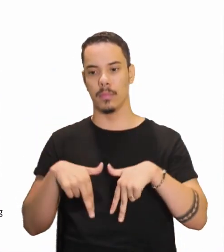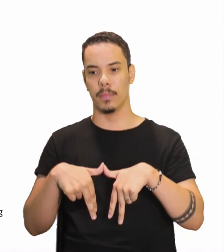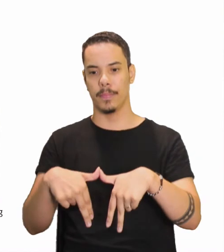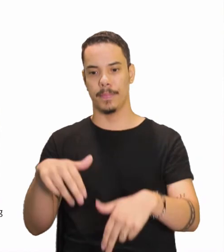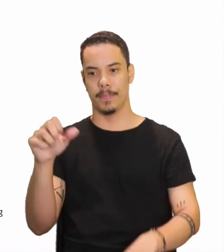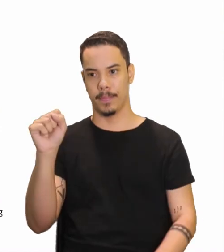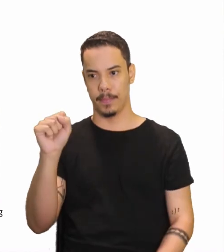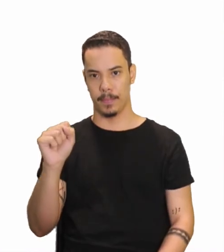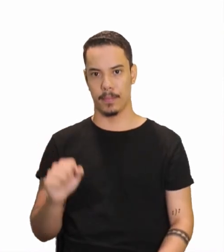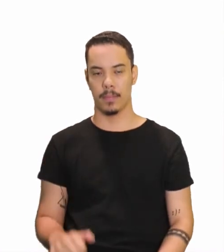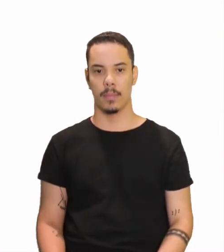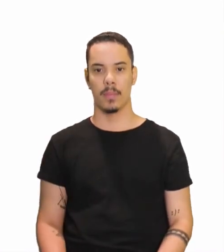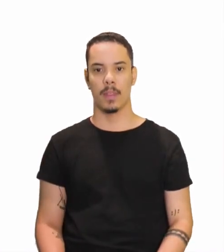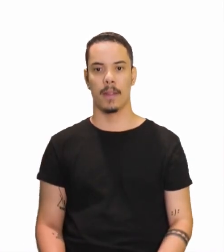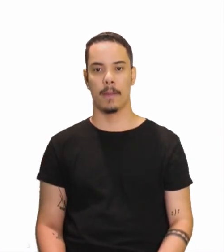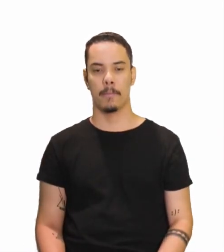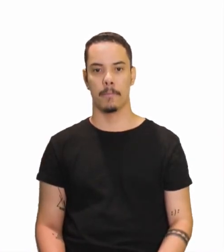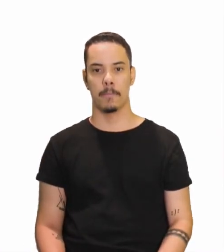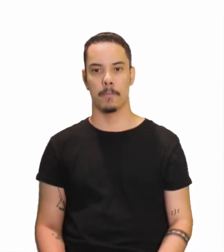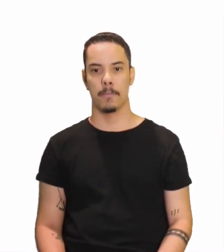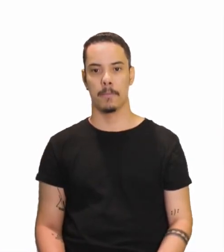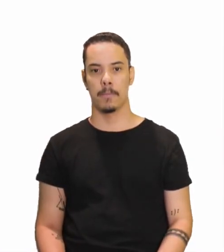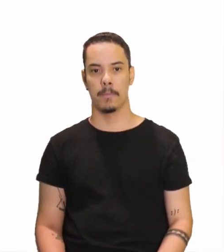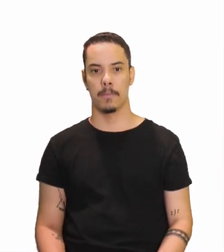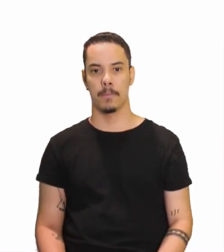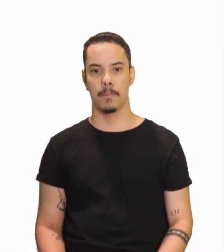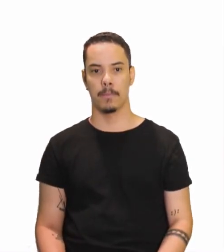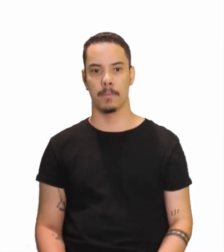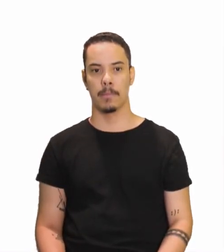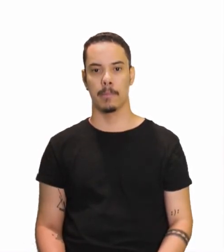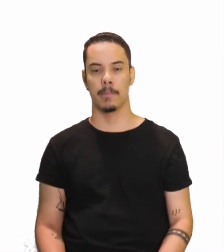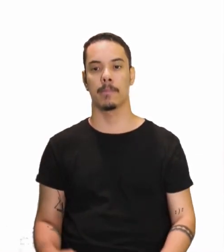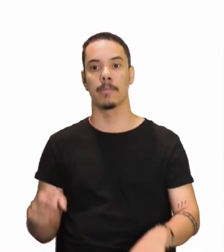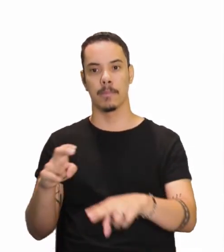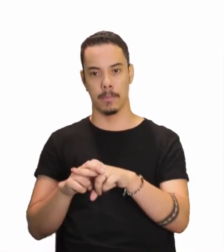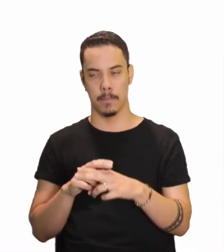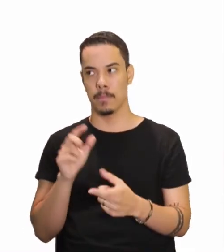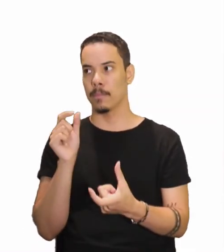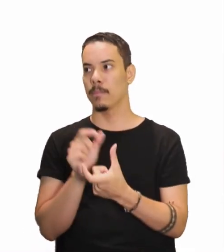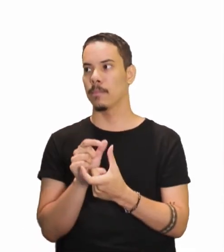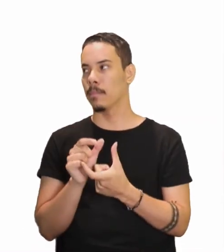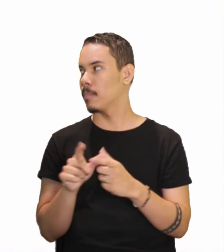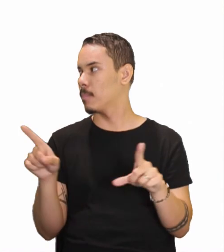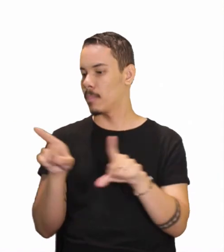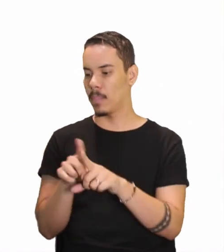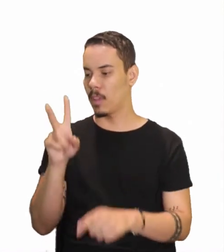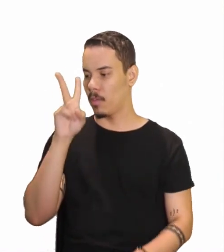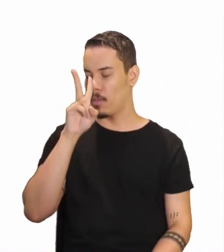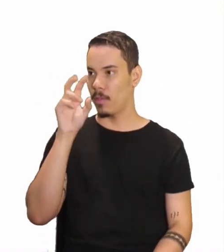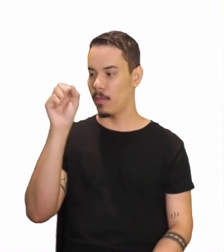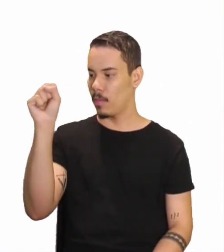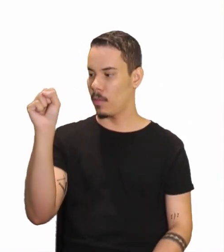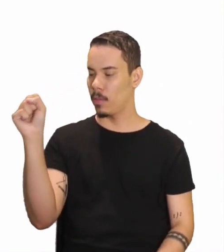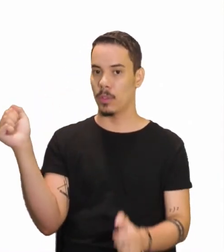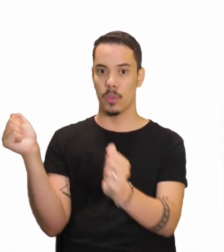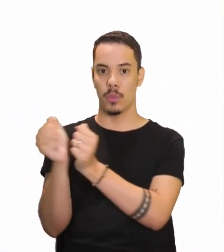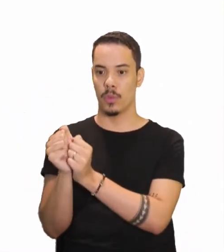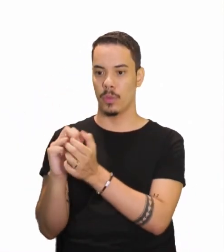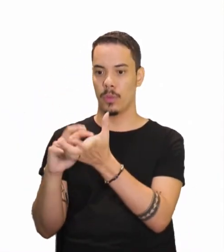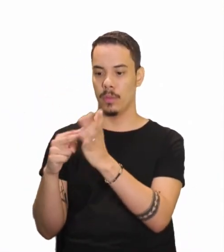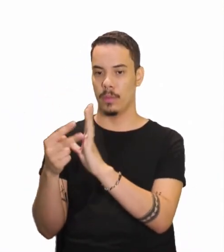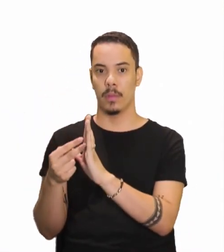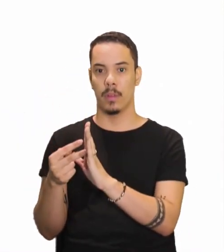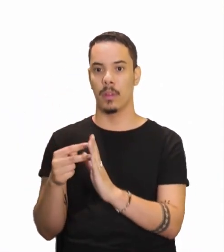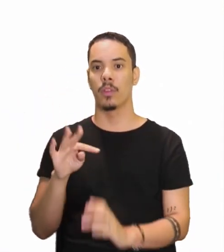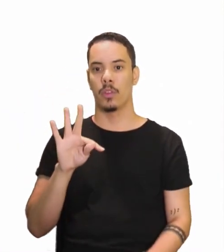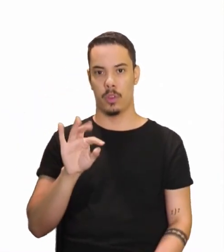S. Tá certo? Ah, mas aí nós vamos entender que as sílabas, elas são fortes. Quando você pronuncia forte, elas são